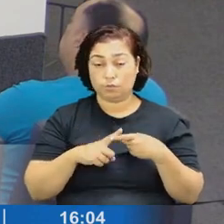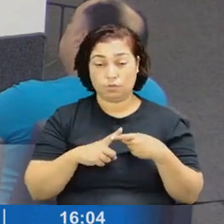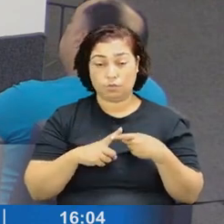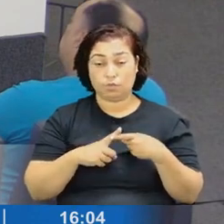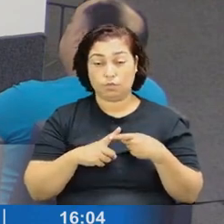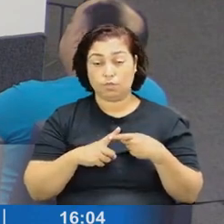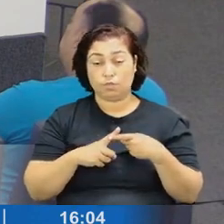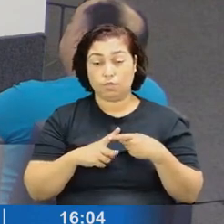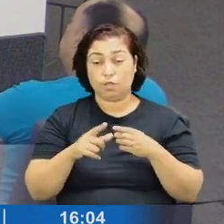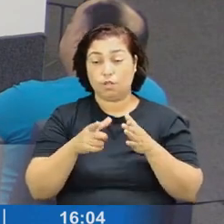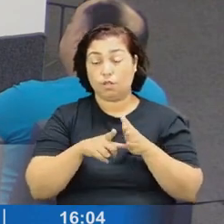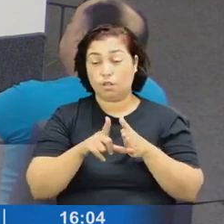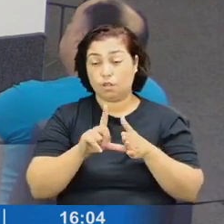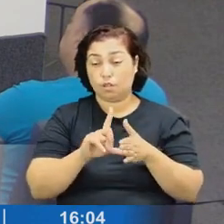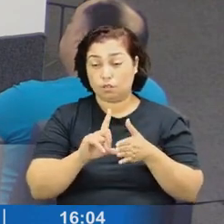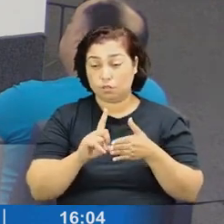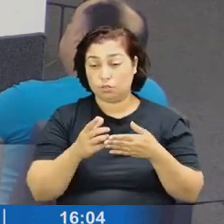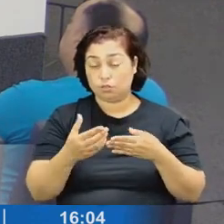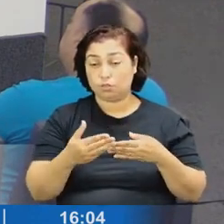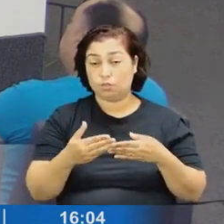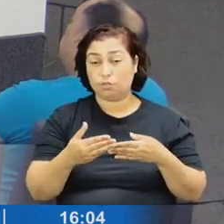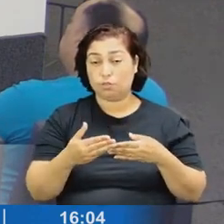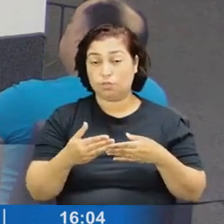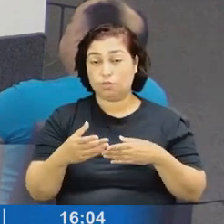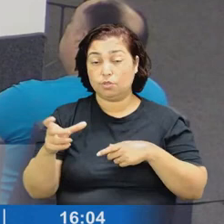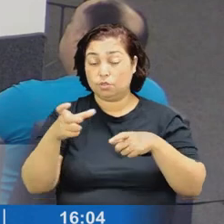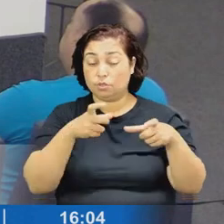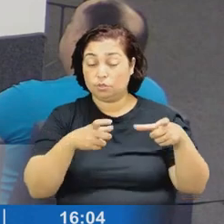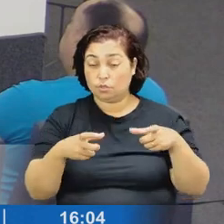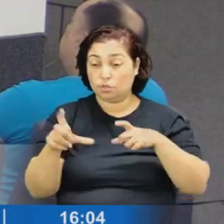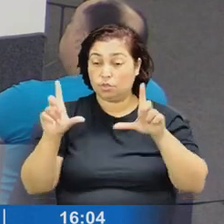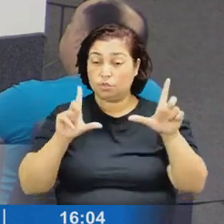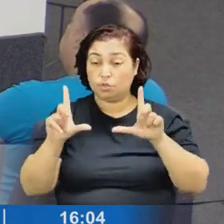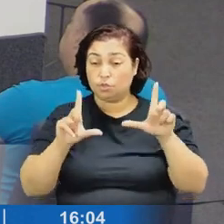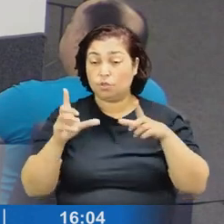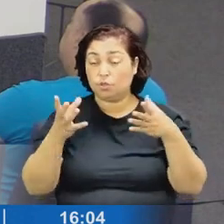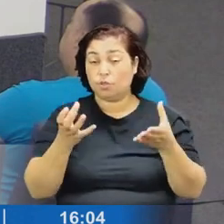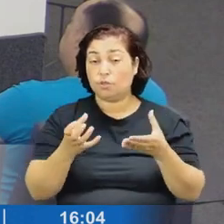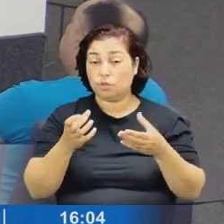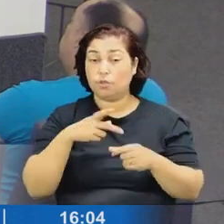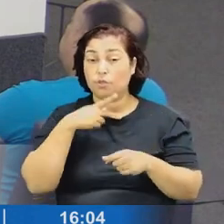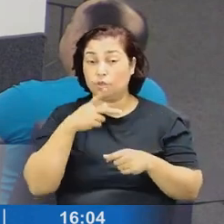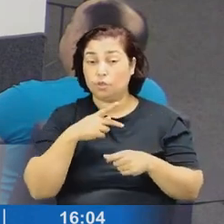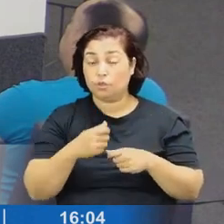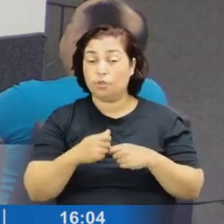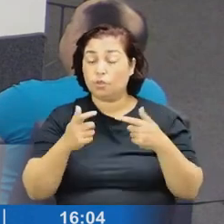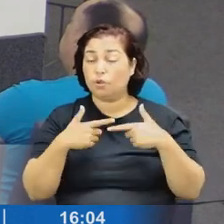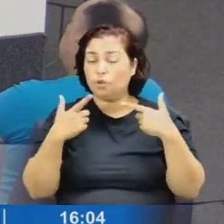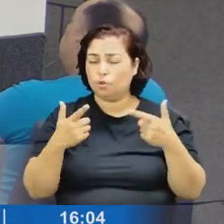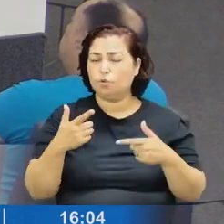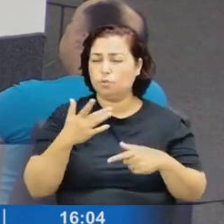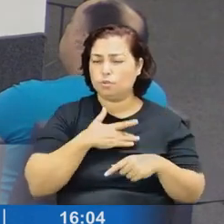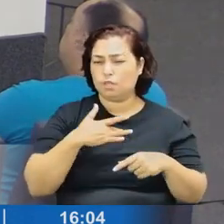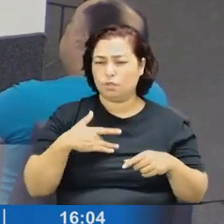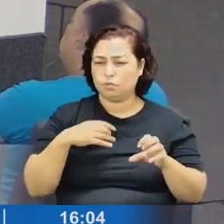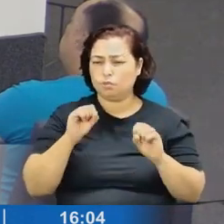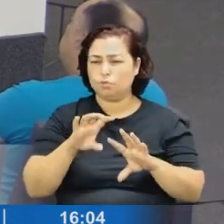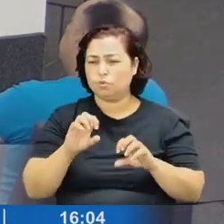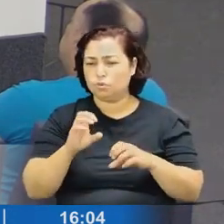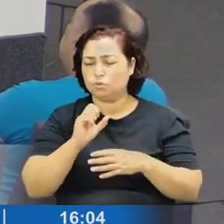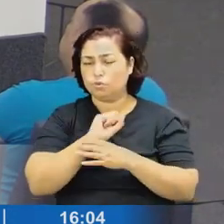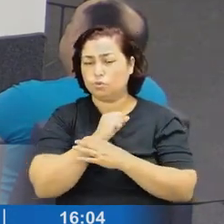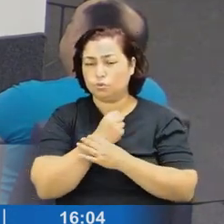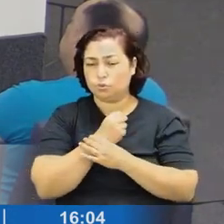antes você era generalista aquele espaçozinho na televisão faz isso aí você falava eu luto pela saúde de educação segurança